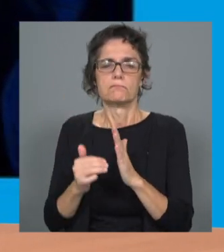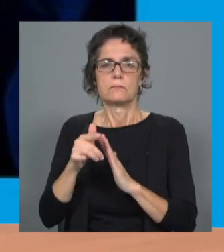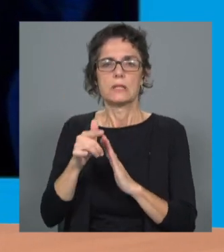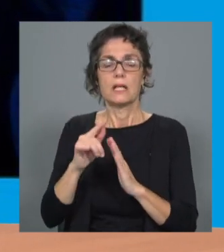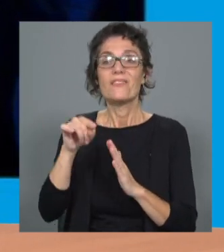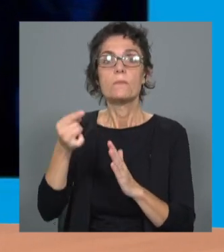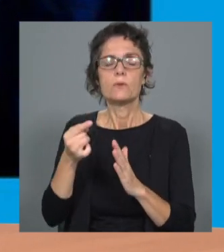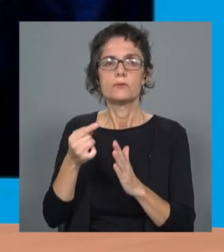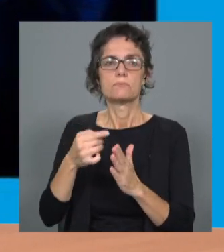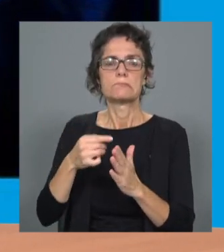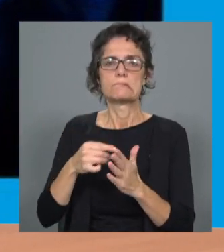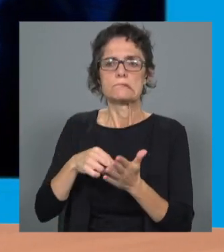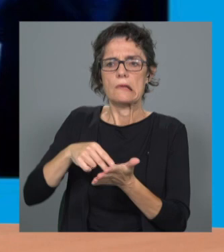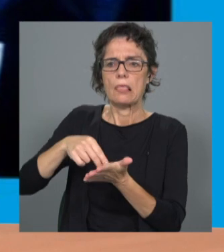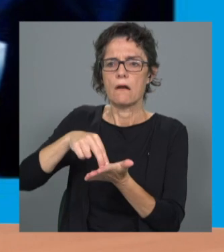tinha sido o AVC,